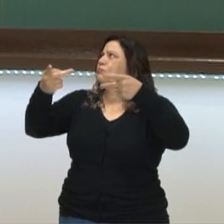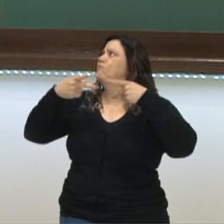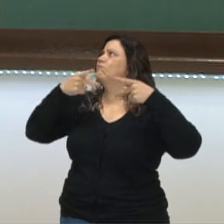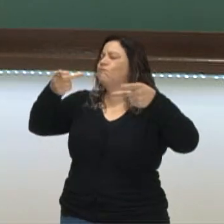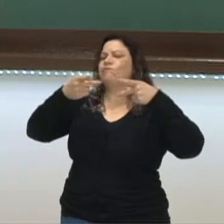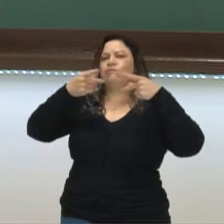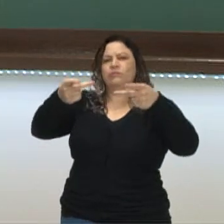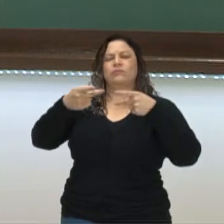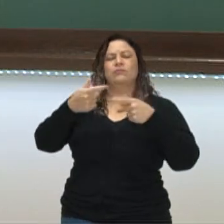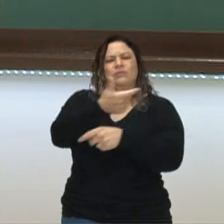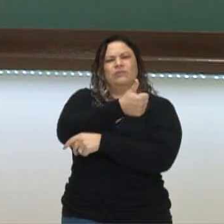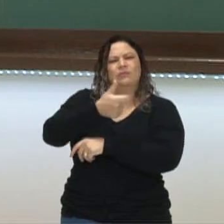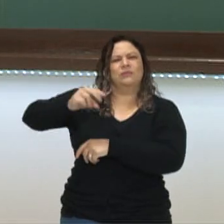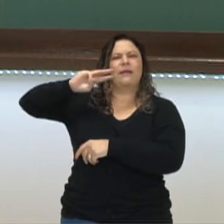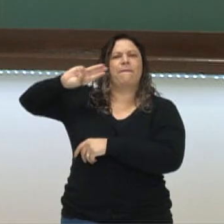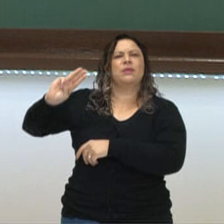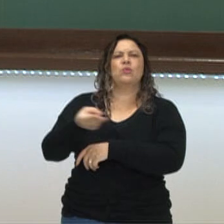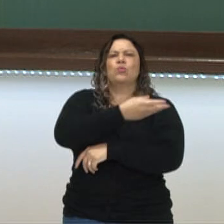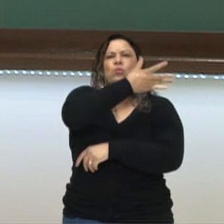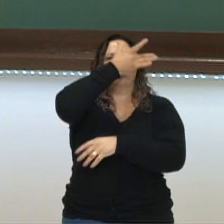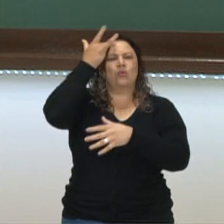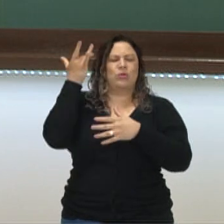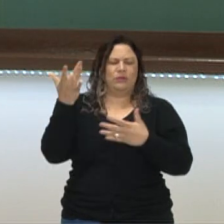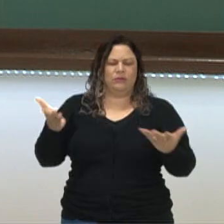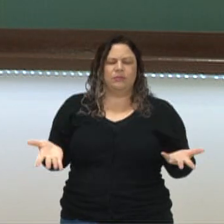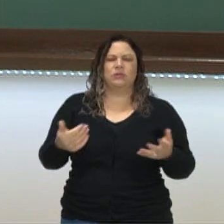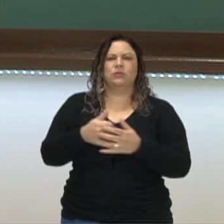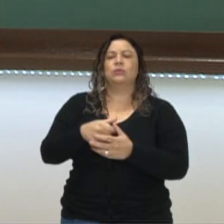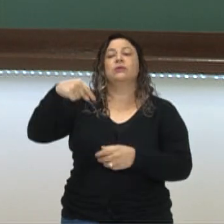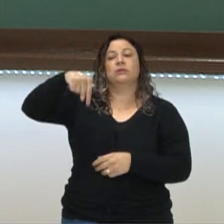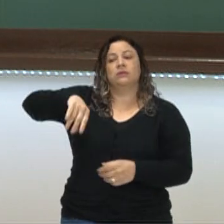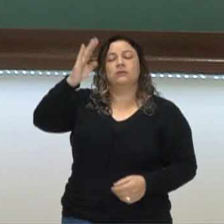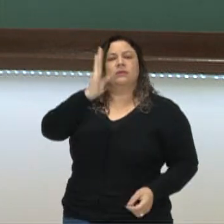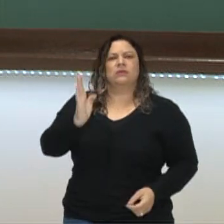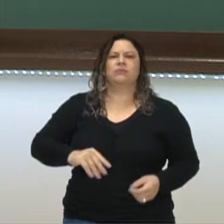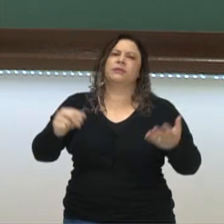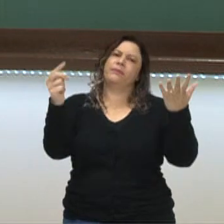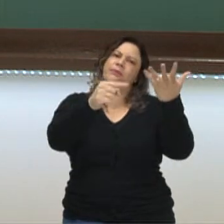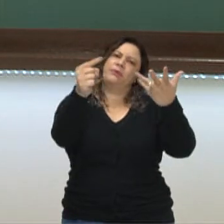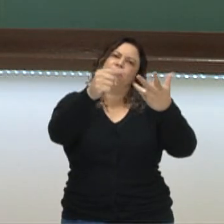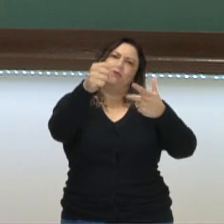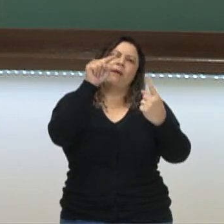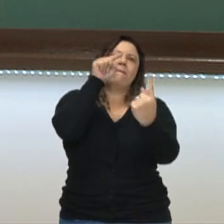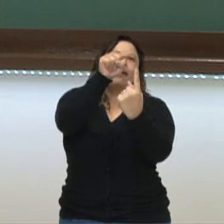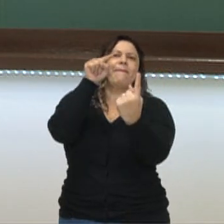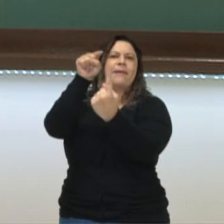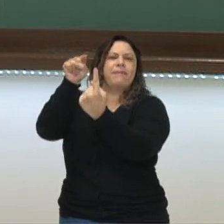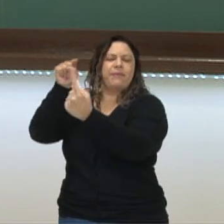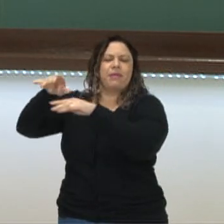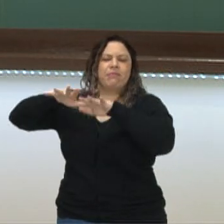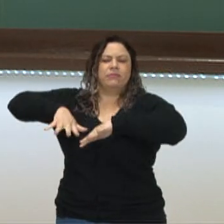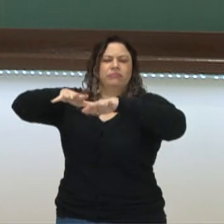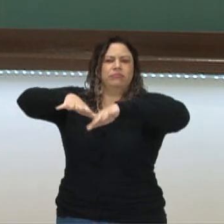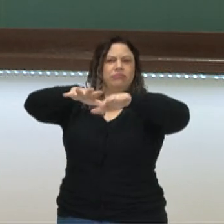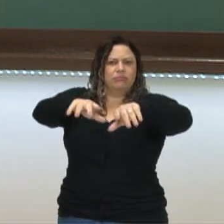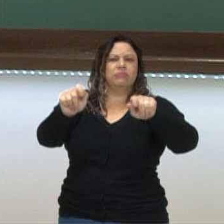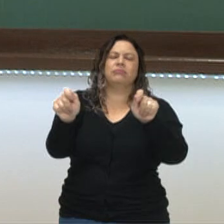né? E nós temos no Brasil vários outros pontos de peregrinação,